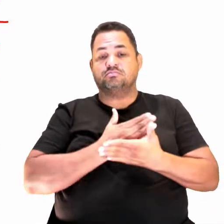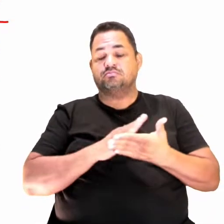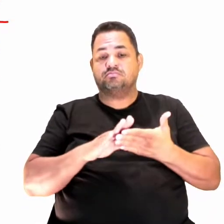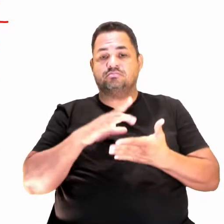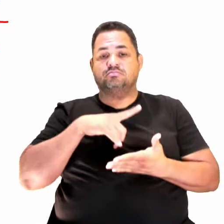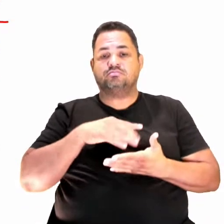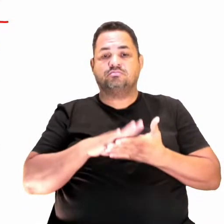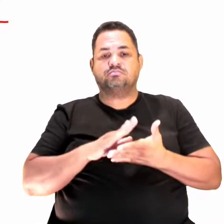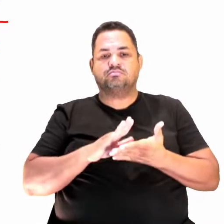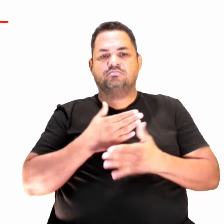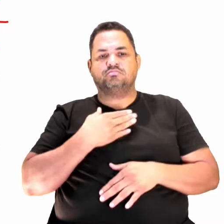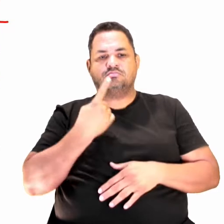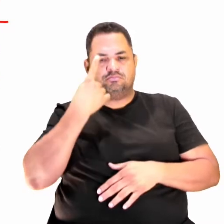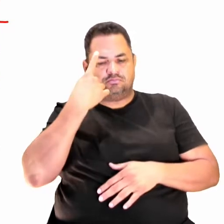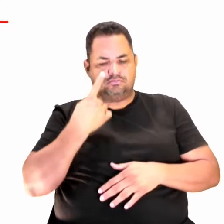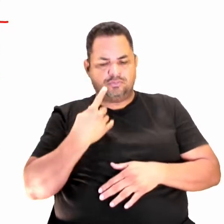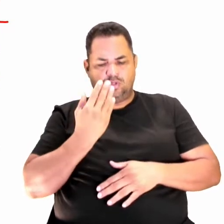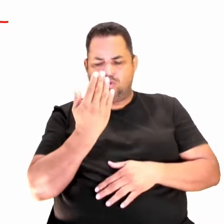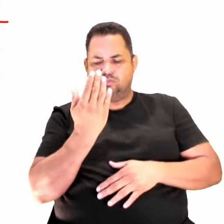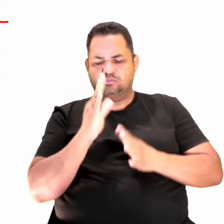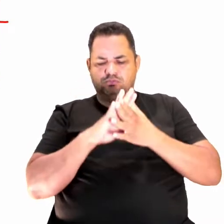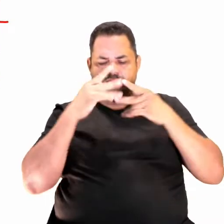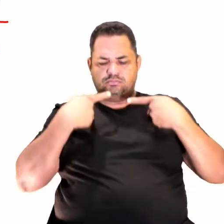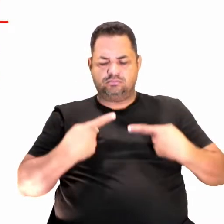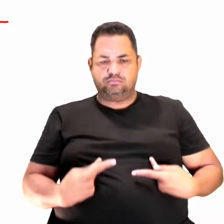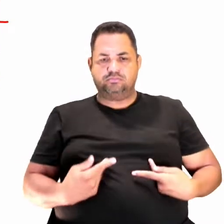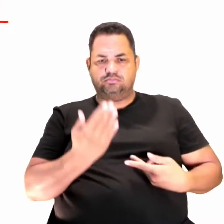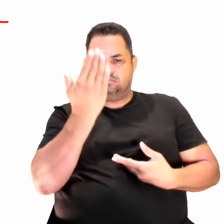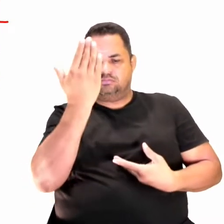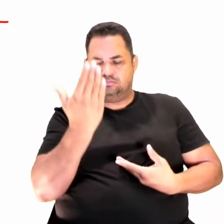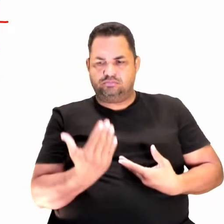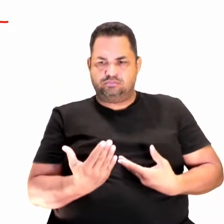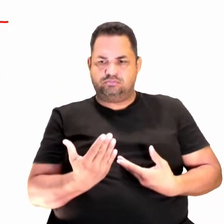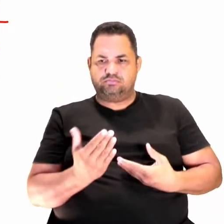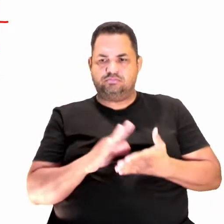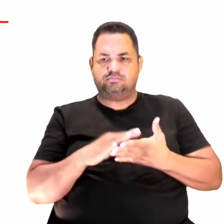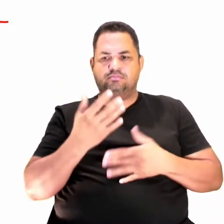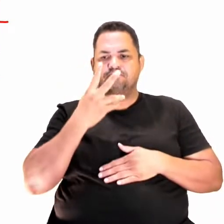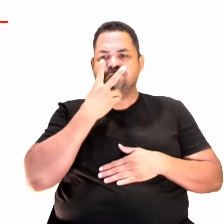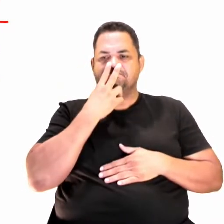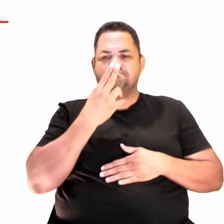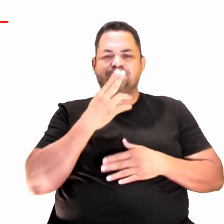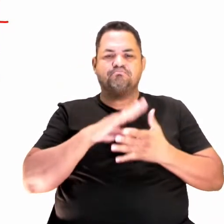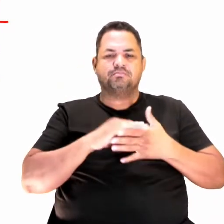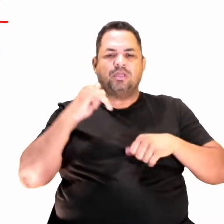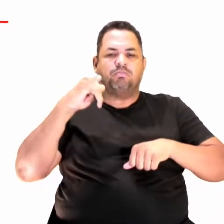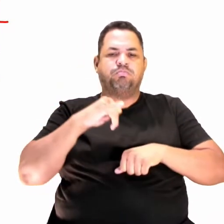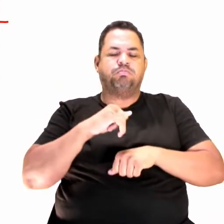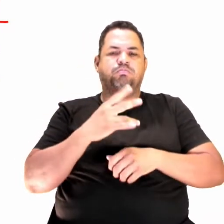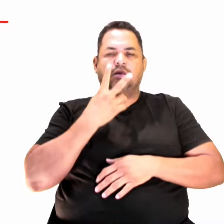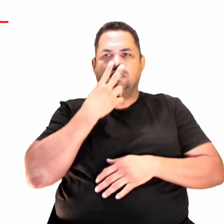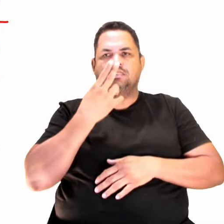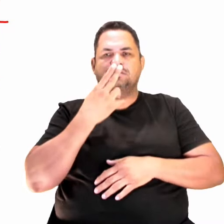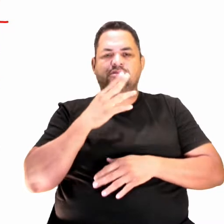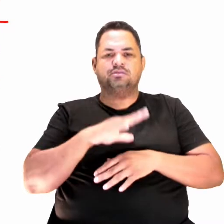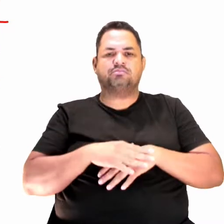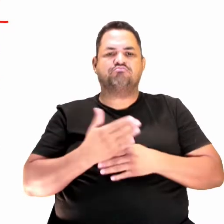anorexia experimentam uma imagem corporal distorcida, vendo-se acima do peso, mesmo quando estão